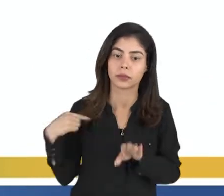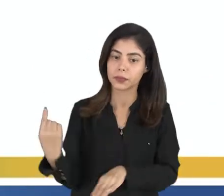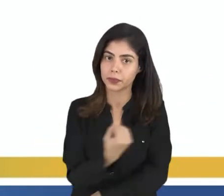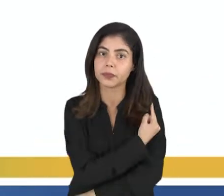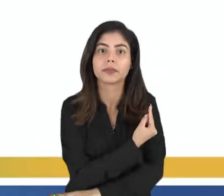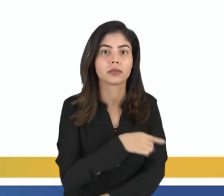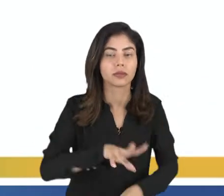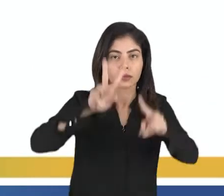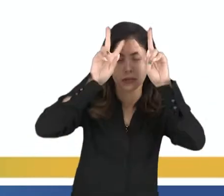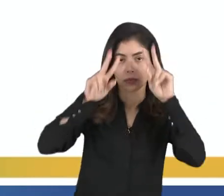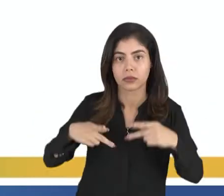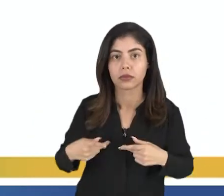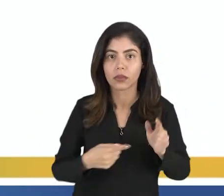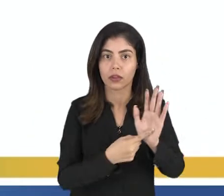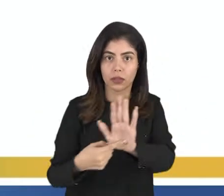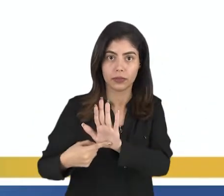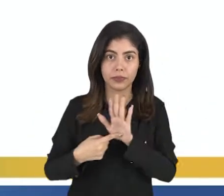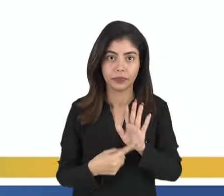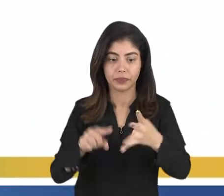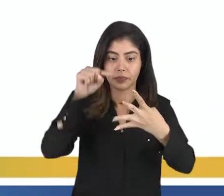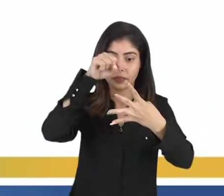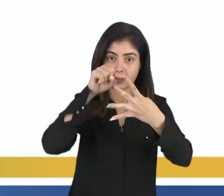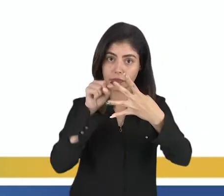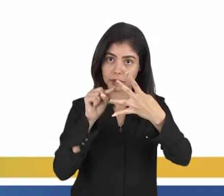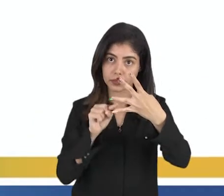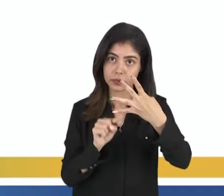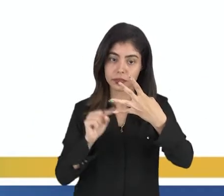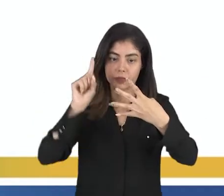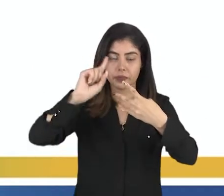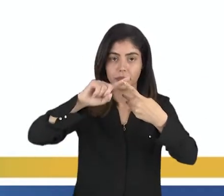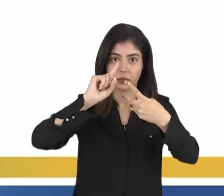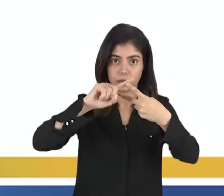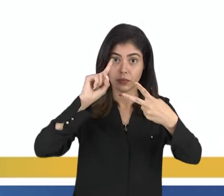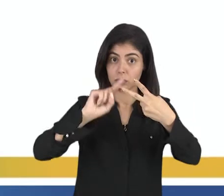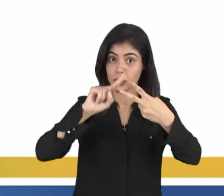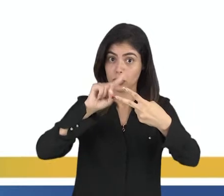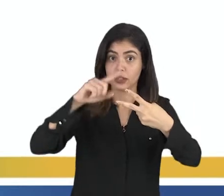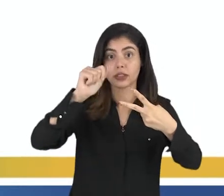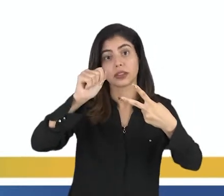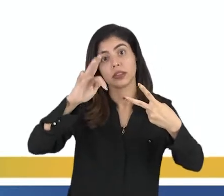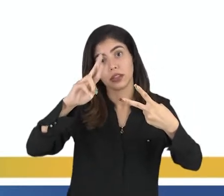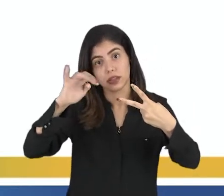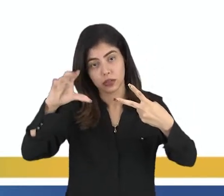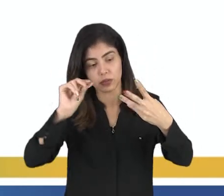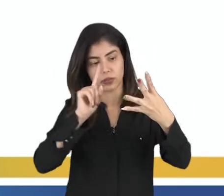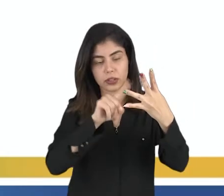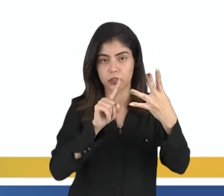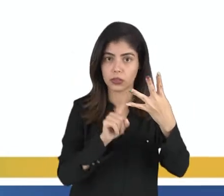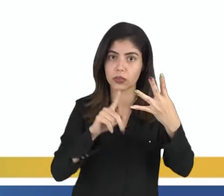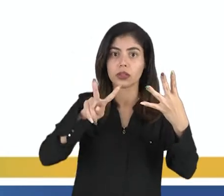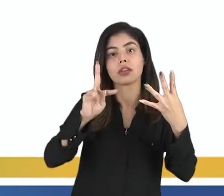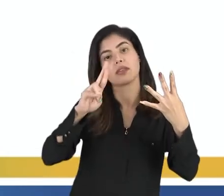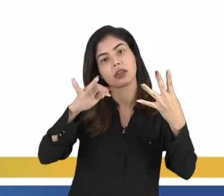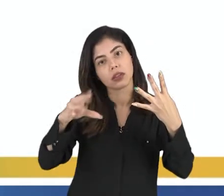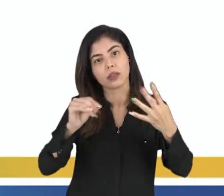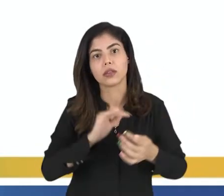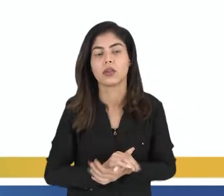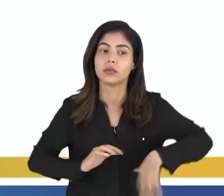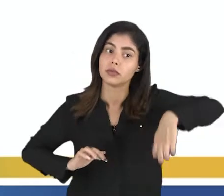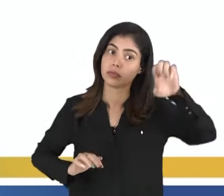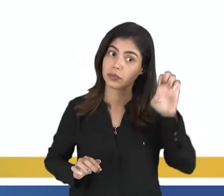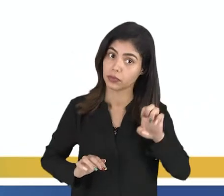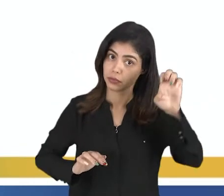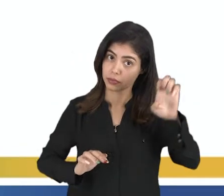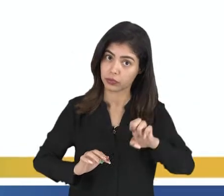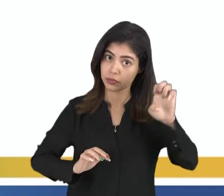coração nosso, né, dos humanos, ele apresenta em 4 cavidades. São 2 átrios e 2 ventrículos. O átrio esquerdo,